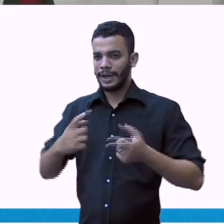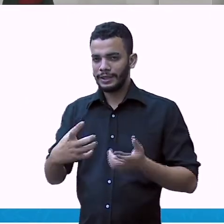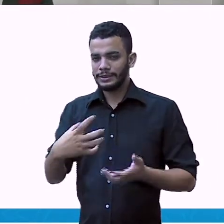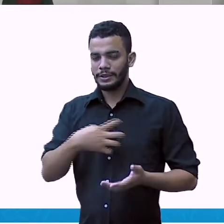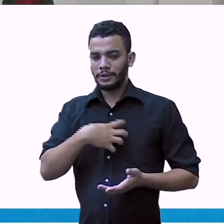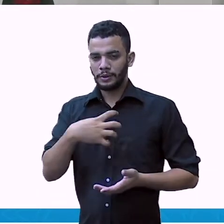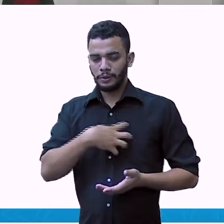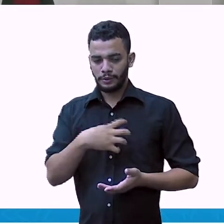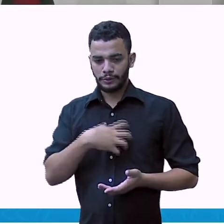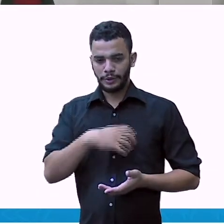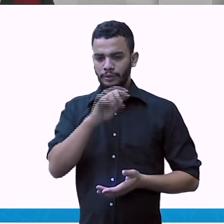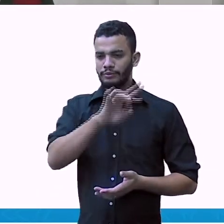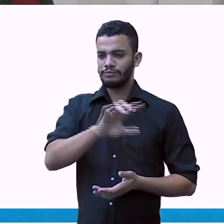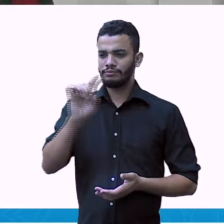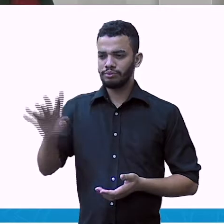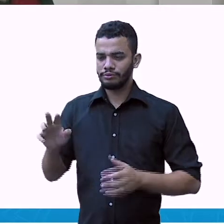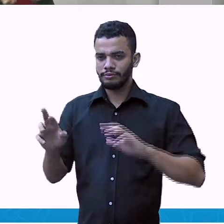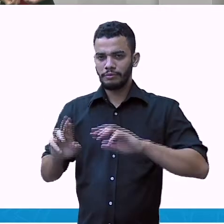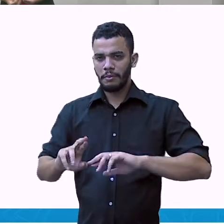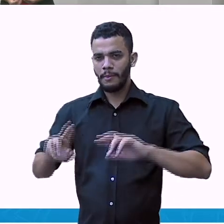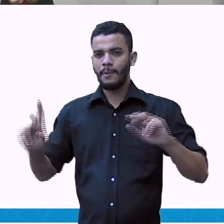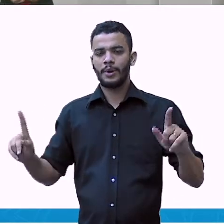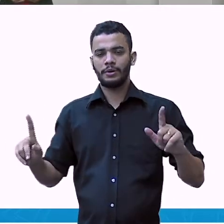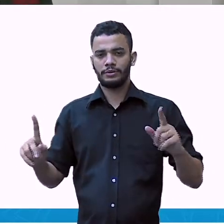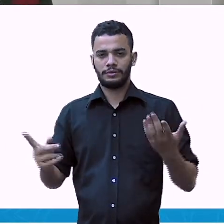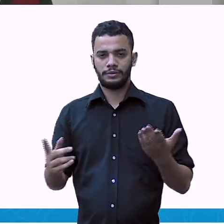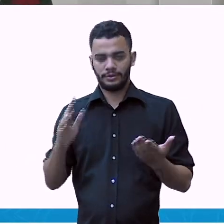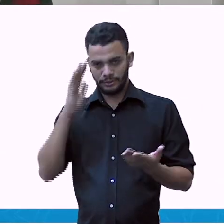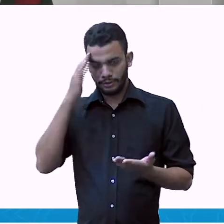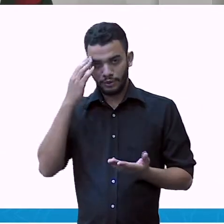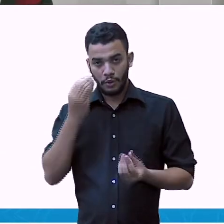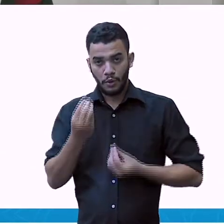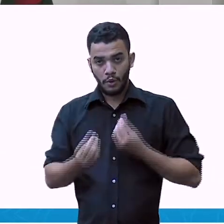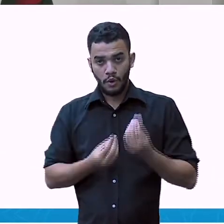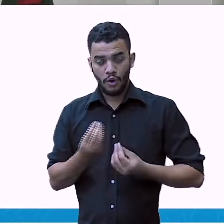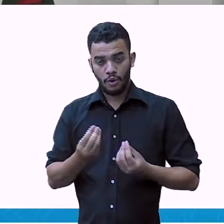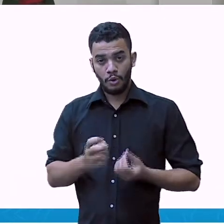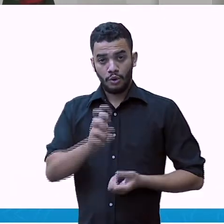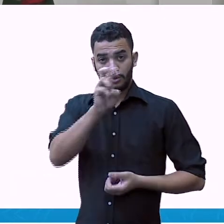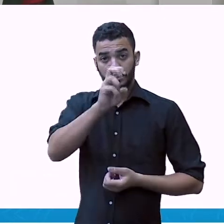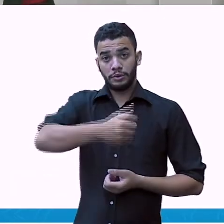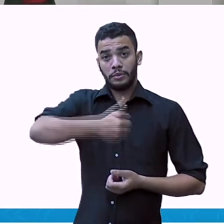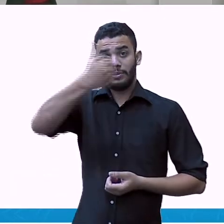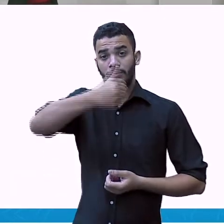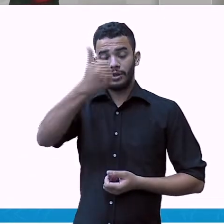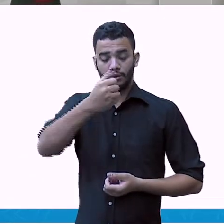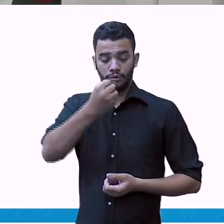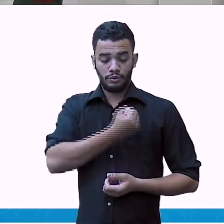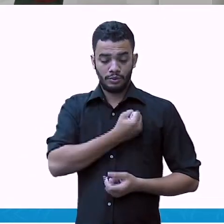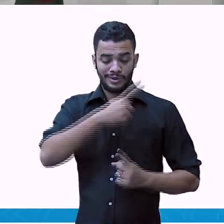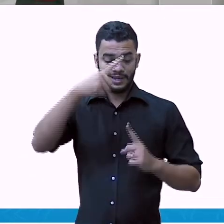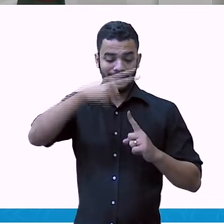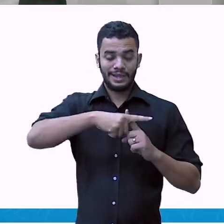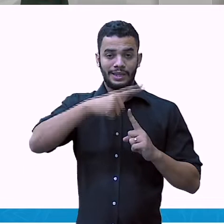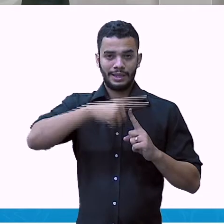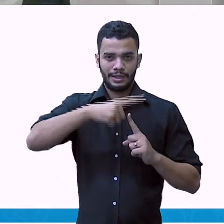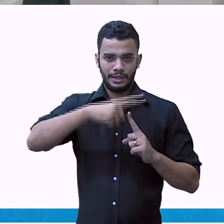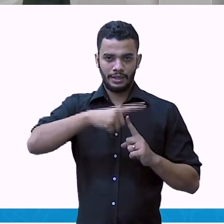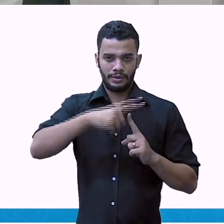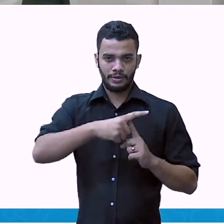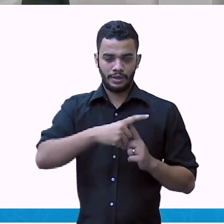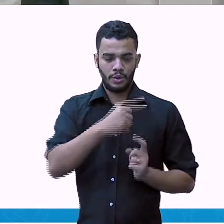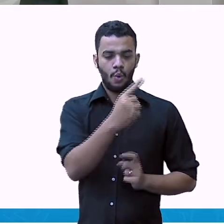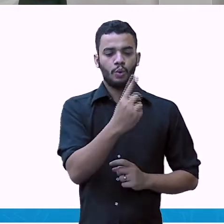ele representa quantidades diferentes. O 5 da parte inteira, ele indica 5